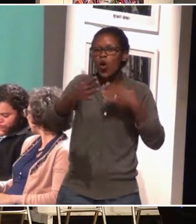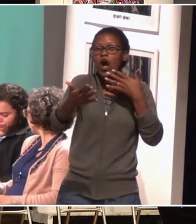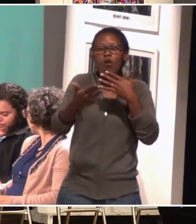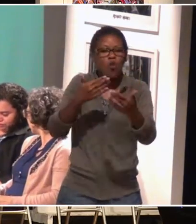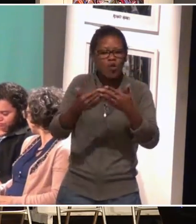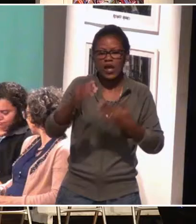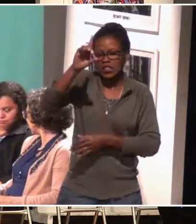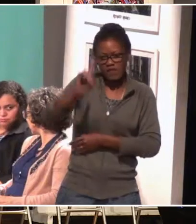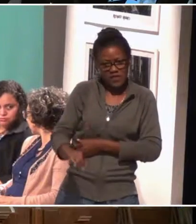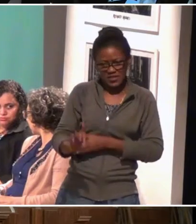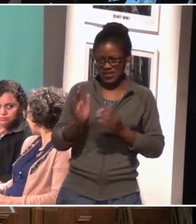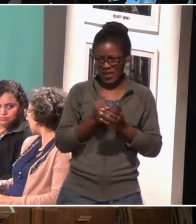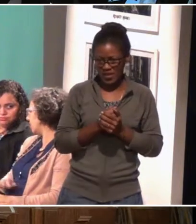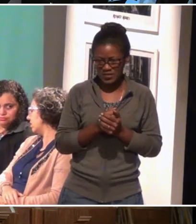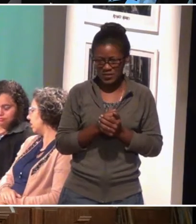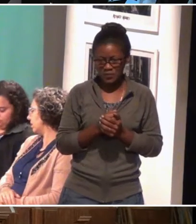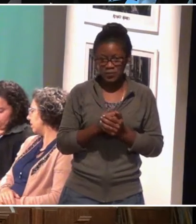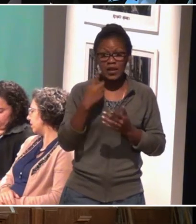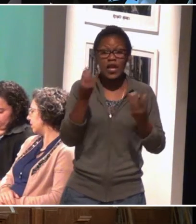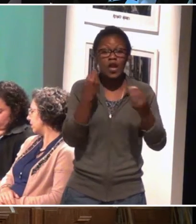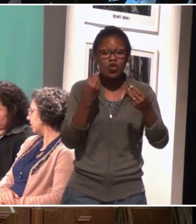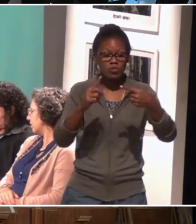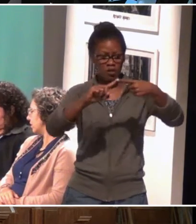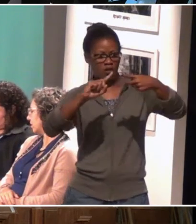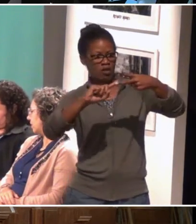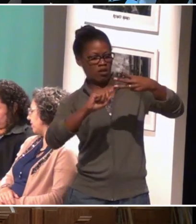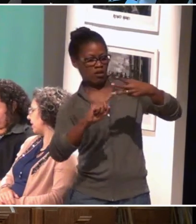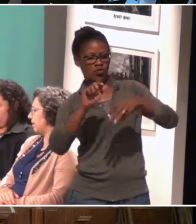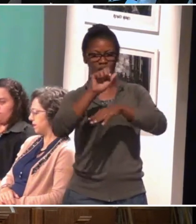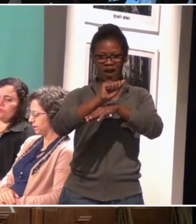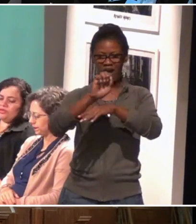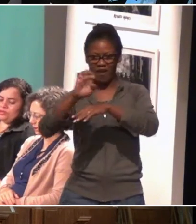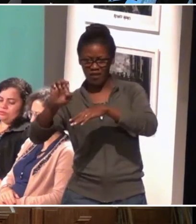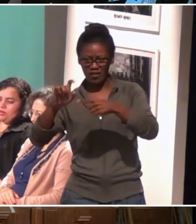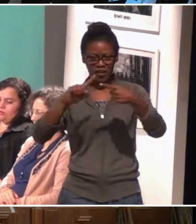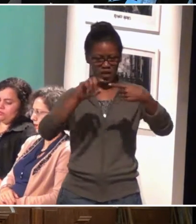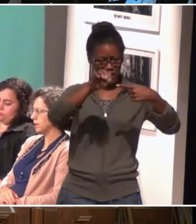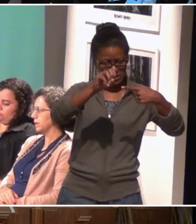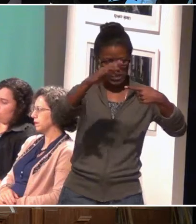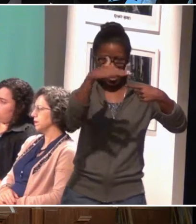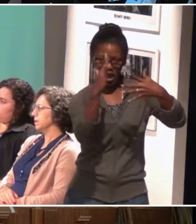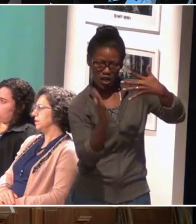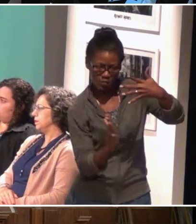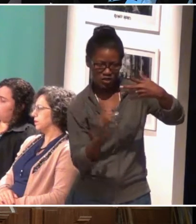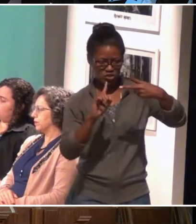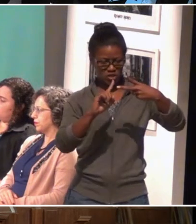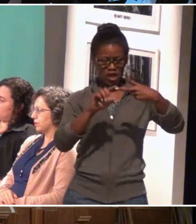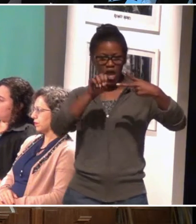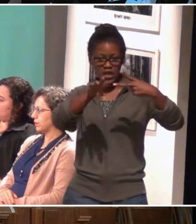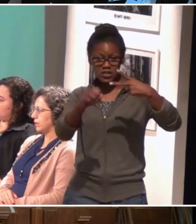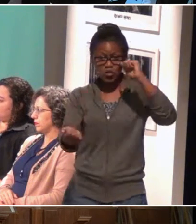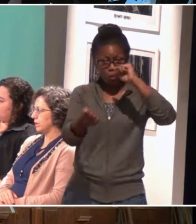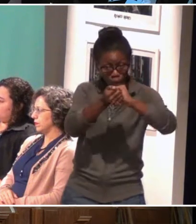deficiências. E aí, para cumprir os três momentos do AEC, ensino de Libras, ensino com Libras e ensino de